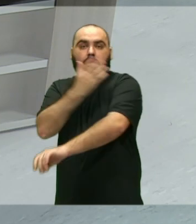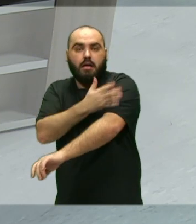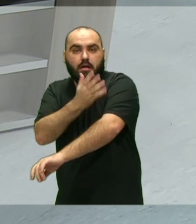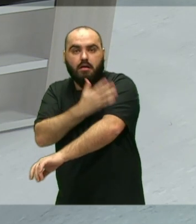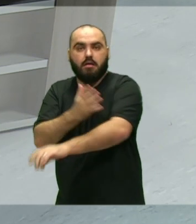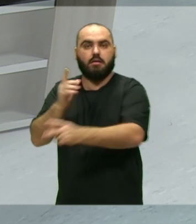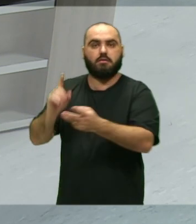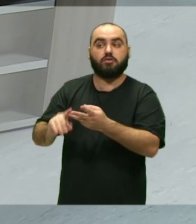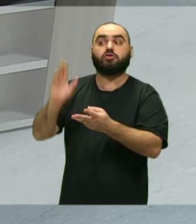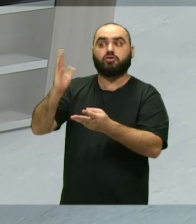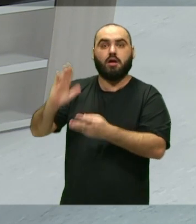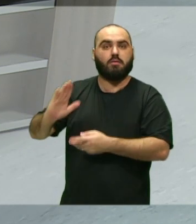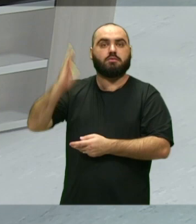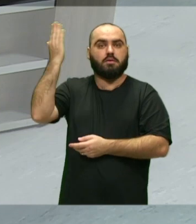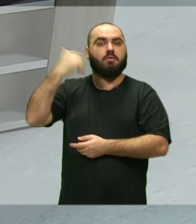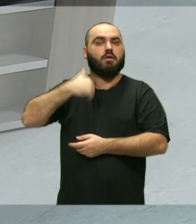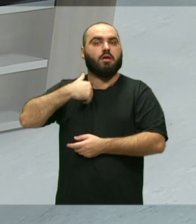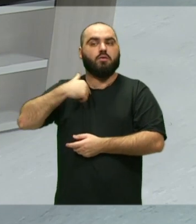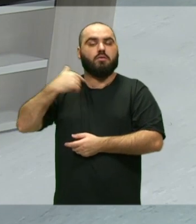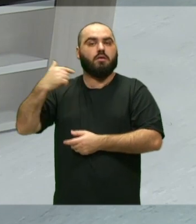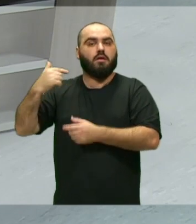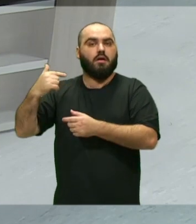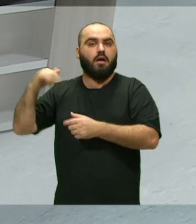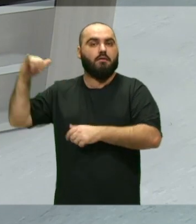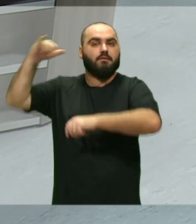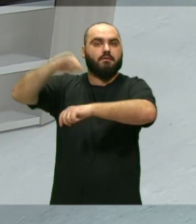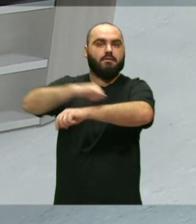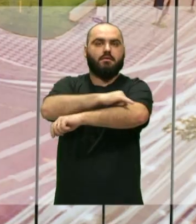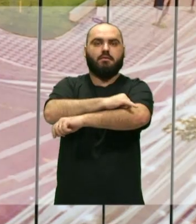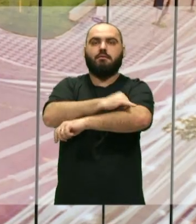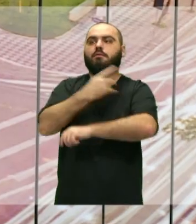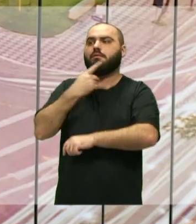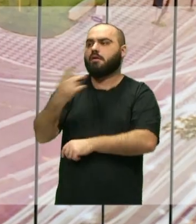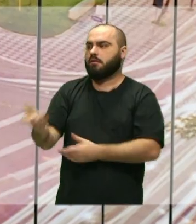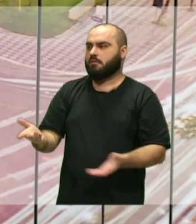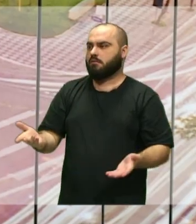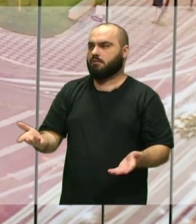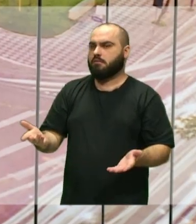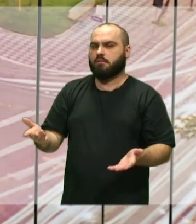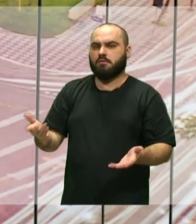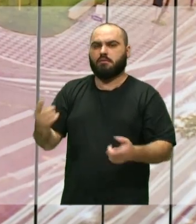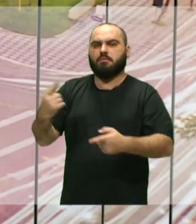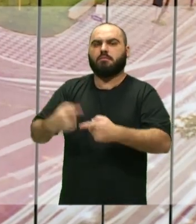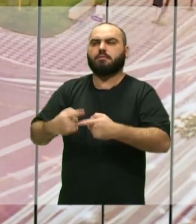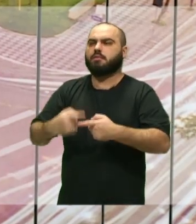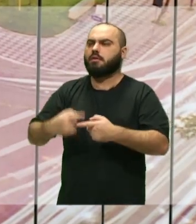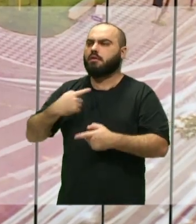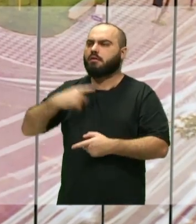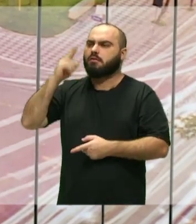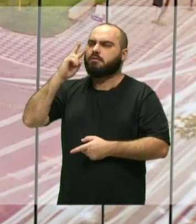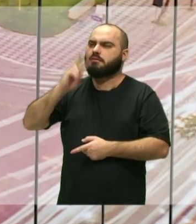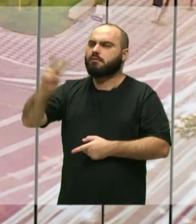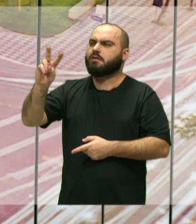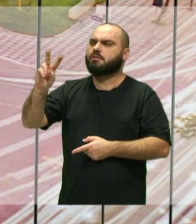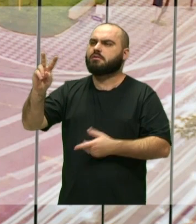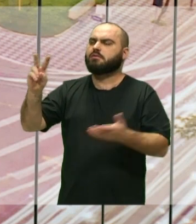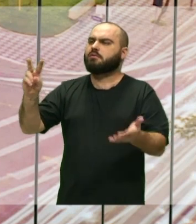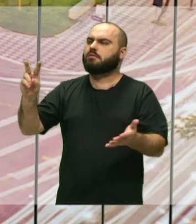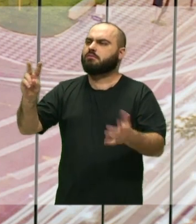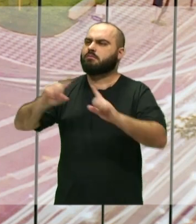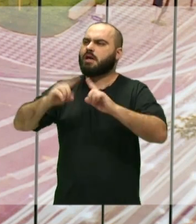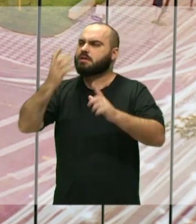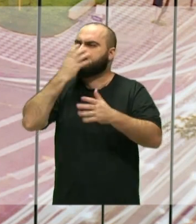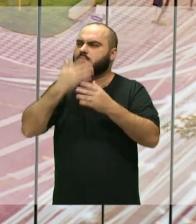Já aconteceu de, por exemplo, eu no avião me barrarem, falando por que eu enxergo, né? Aí a gente sempre é aquela coisa assim, né,